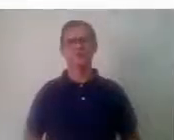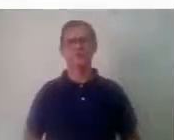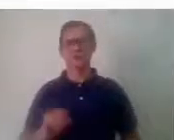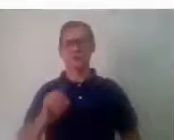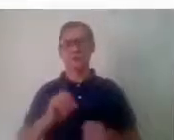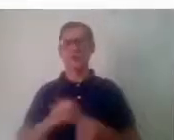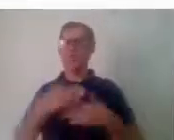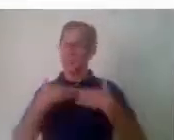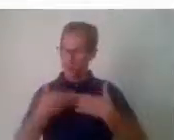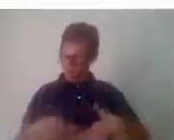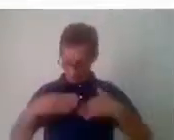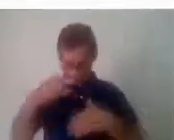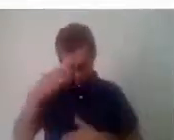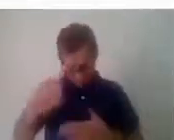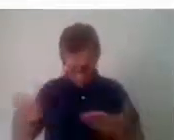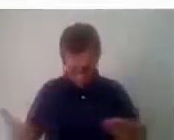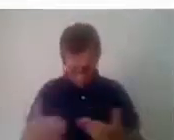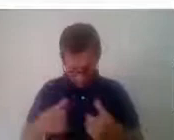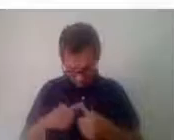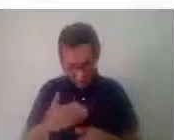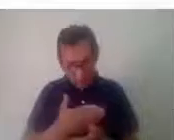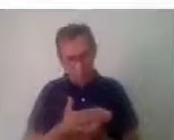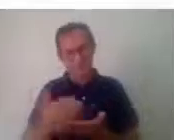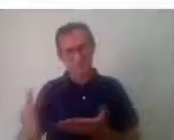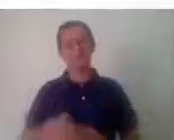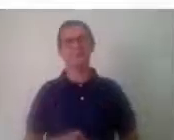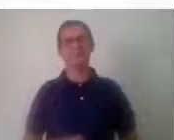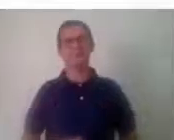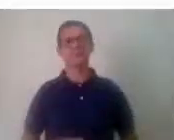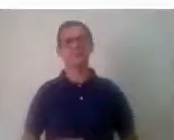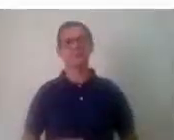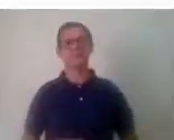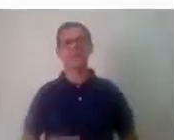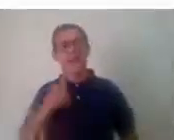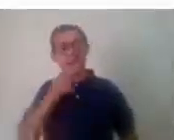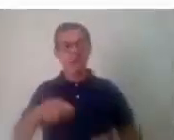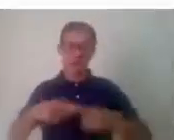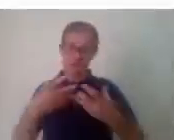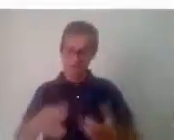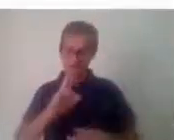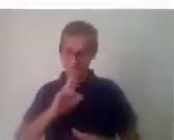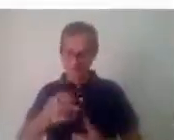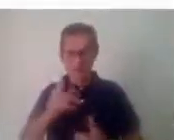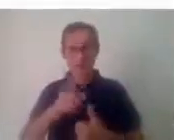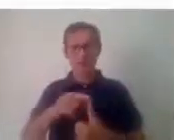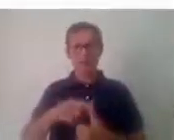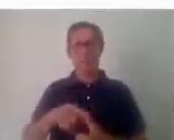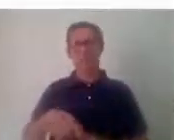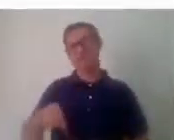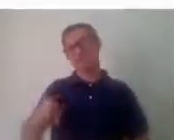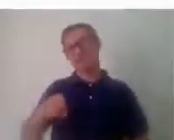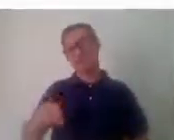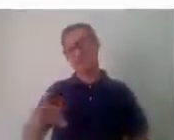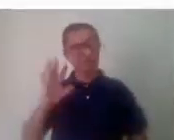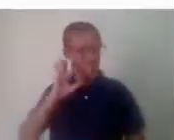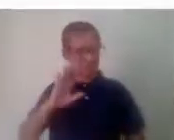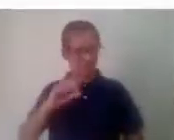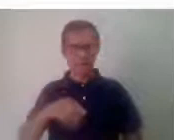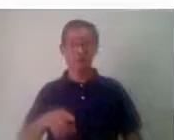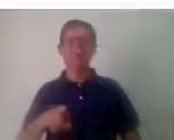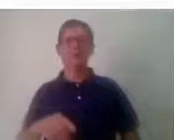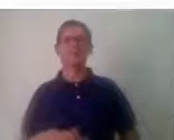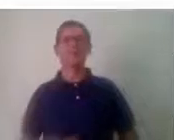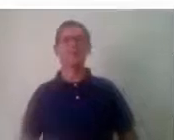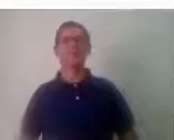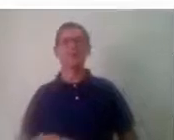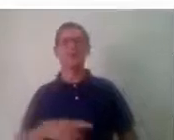fazerem com calma, principalmente agora que vocês estão começando. Ah, professora, eu quero resolver primeiro em relação a x. Beleza, então você vem aqui,